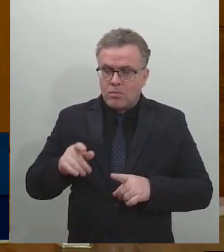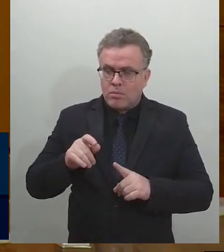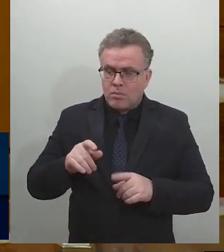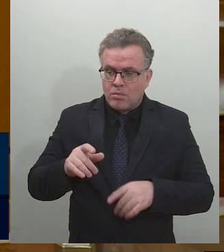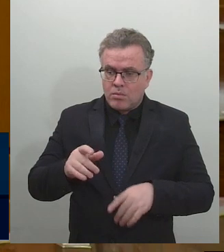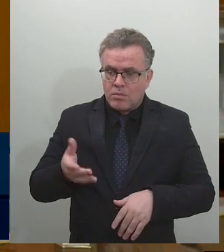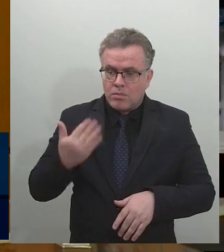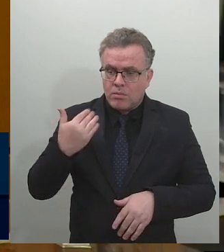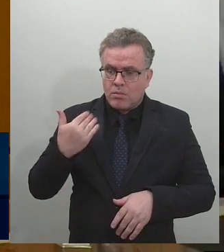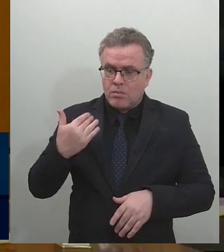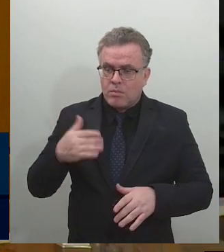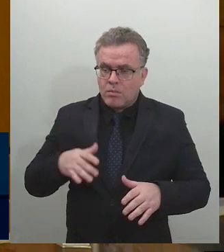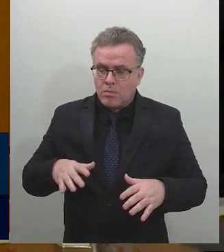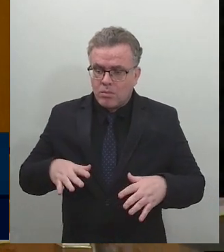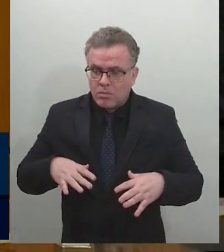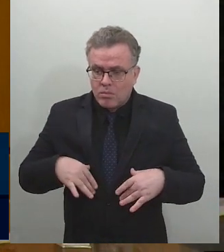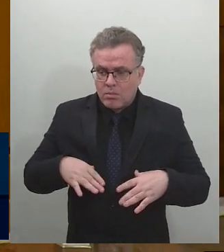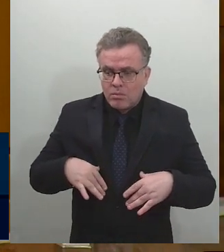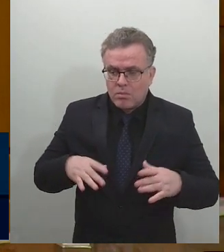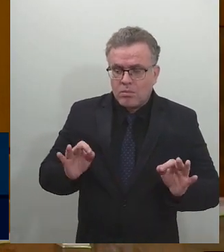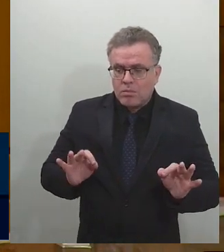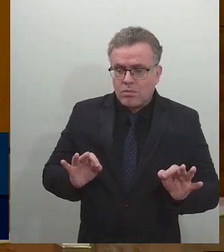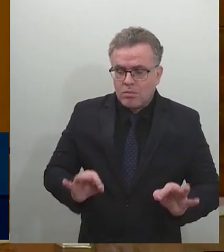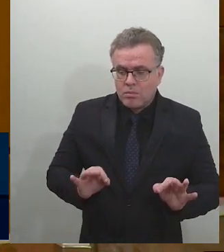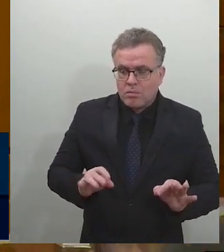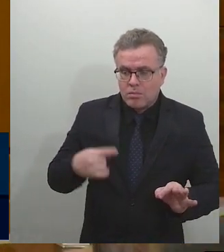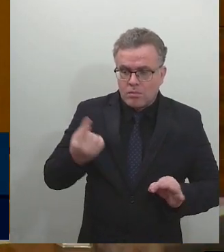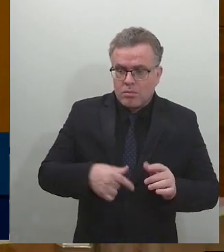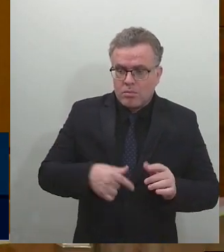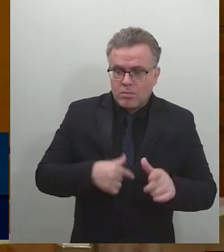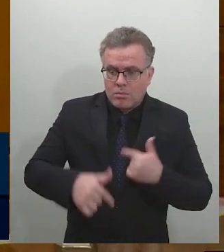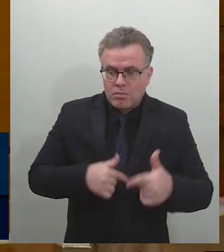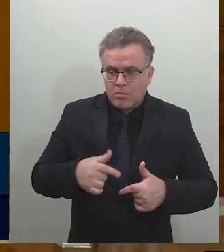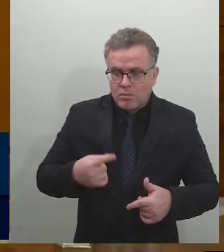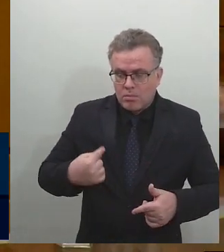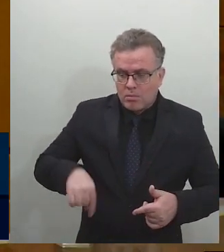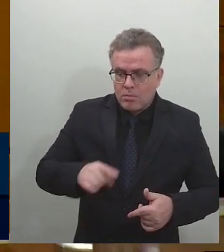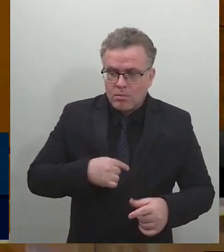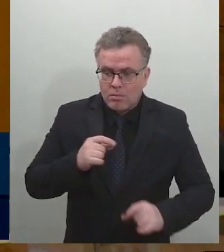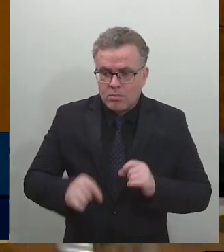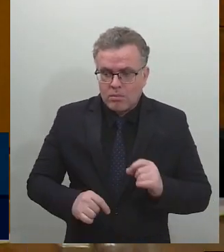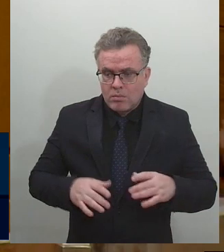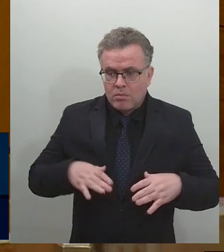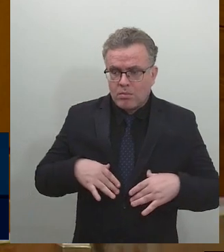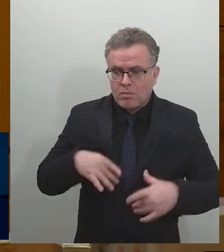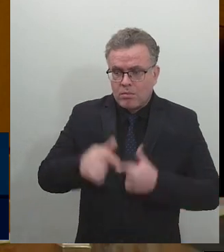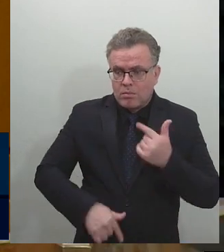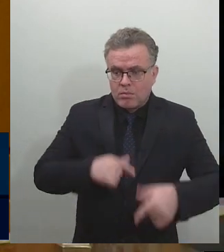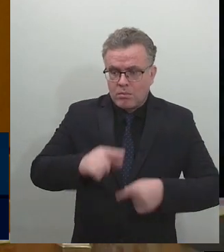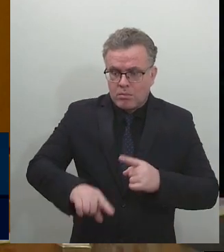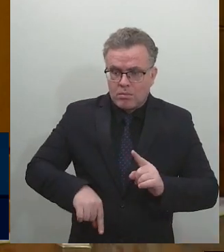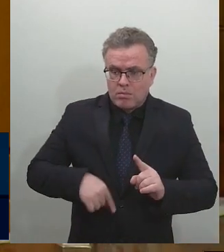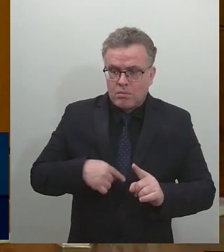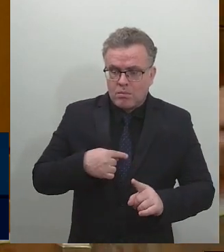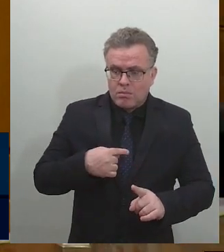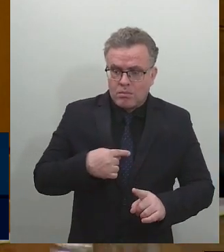para nós parlamentares, eu creio que no recesso a gente até trabalha mais do que quando estamos nas ações